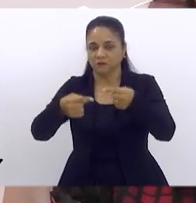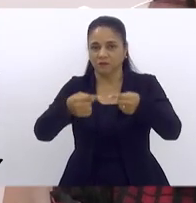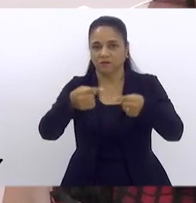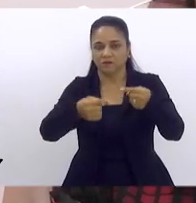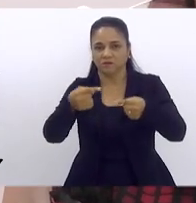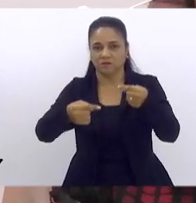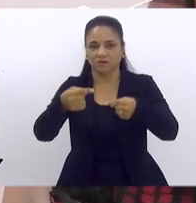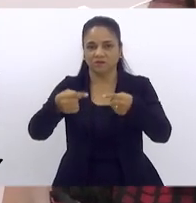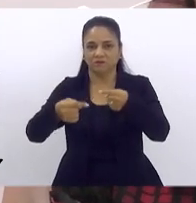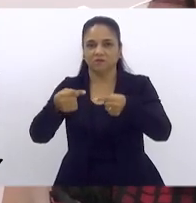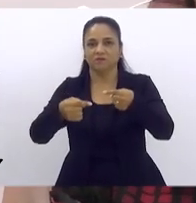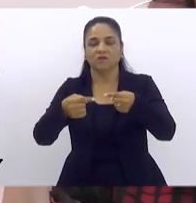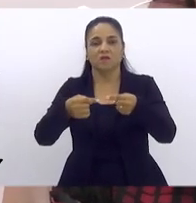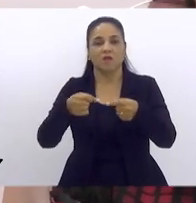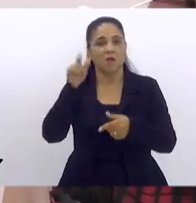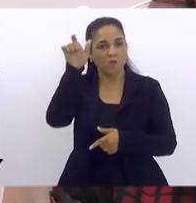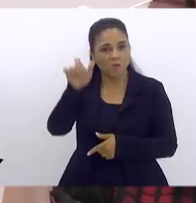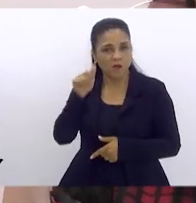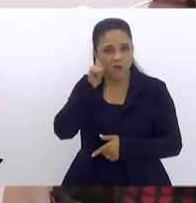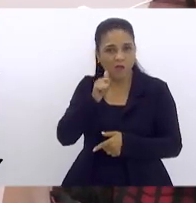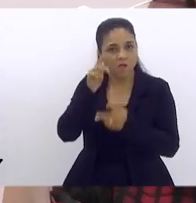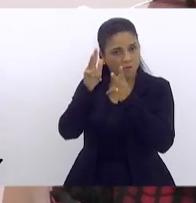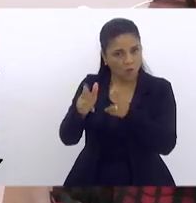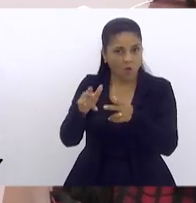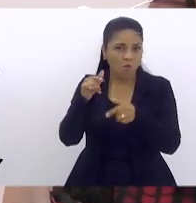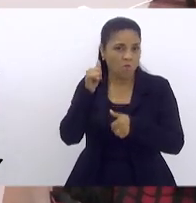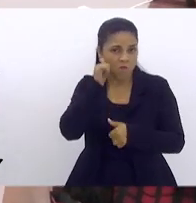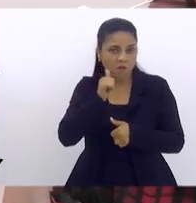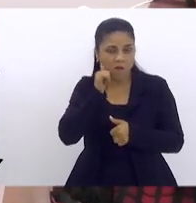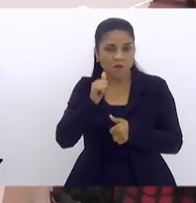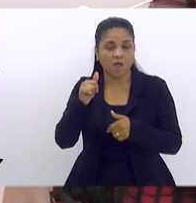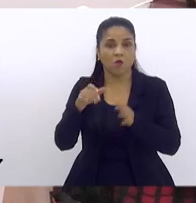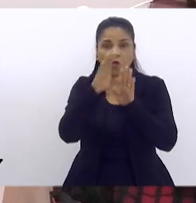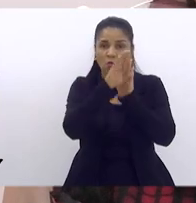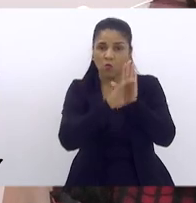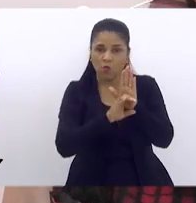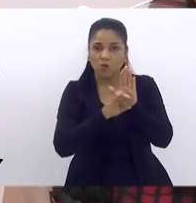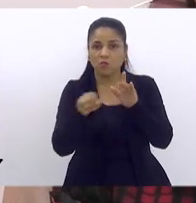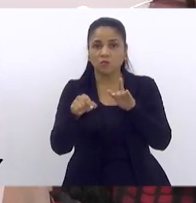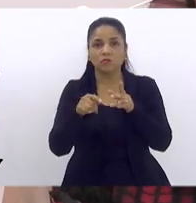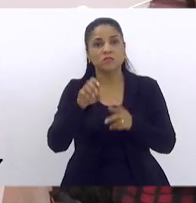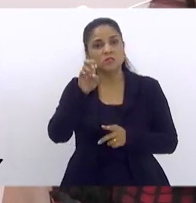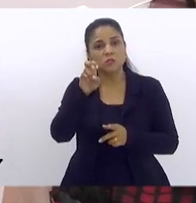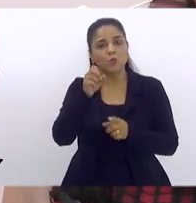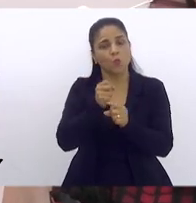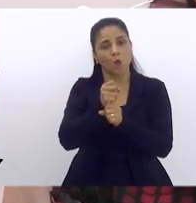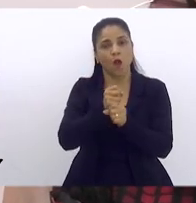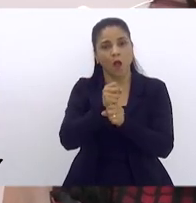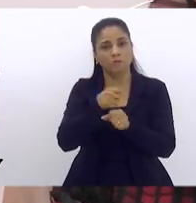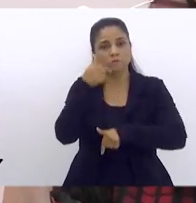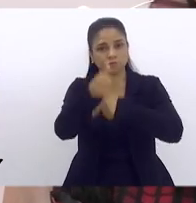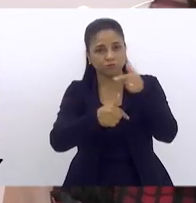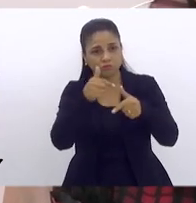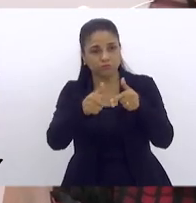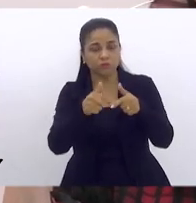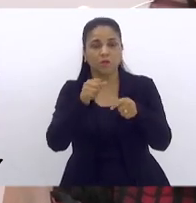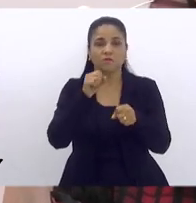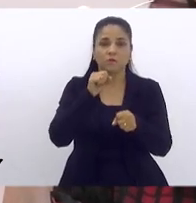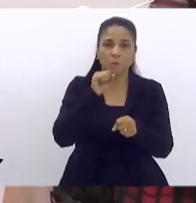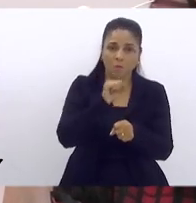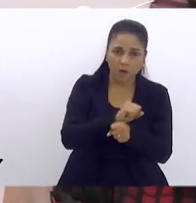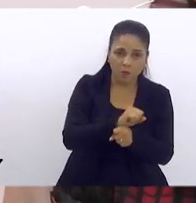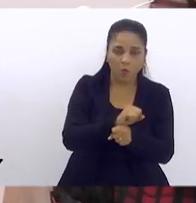quero que mulher sejam tratadas com as mulheres Então olha só não os currículos para mulheres eu quero que sejam ativas durante cinco anos elas pararam demoraram